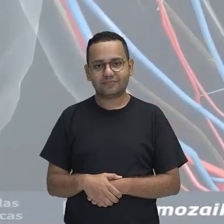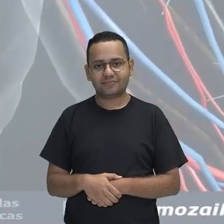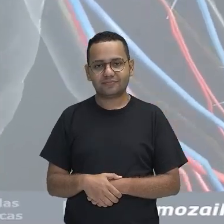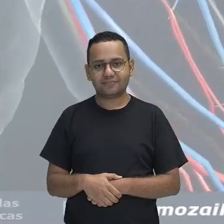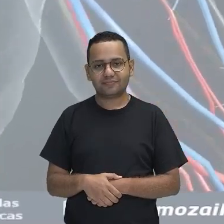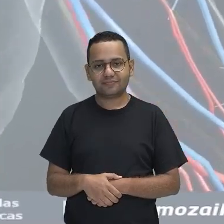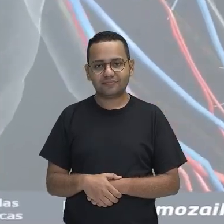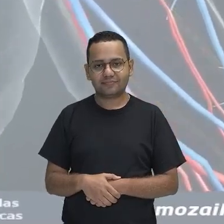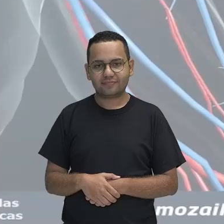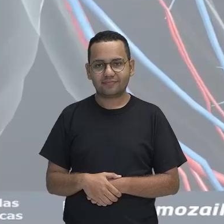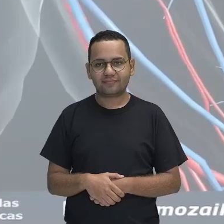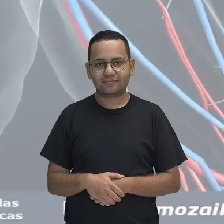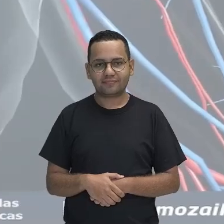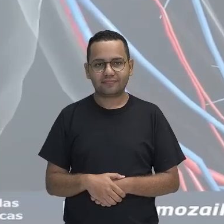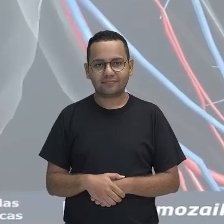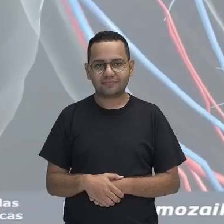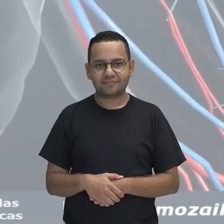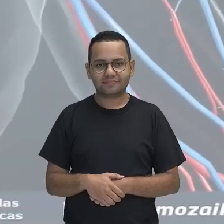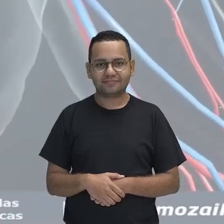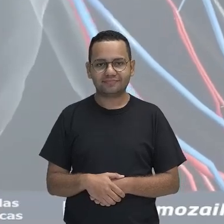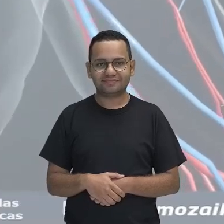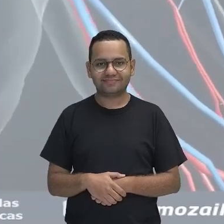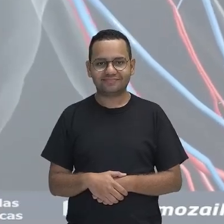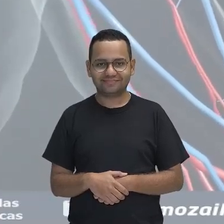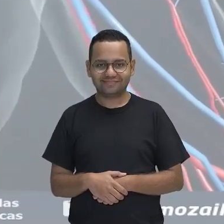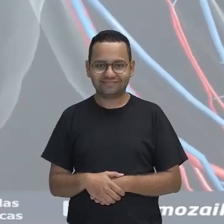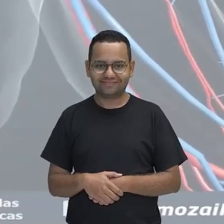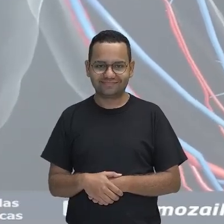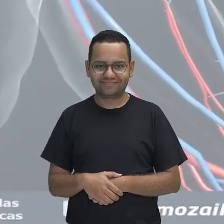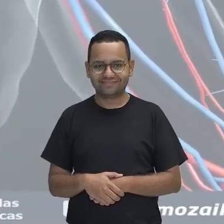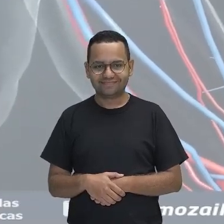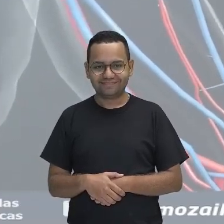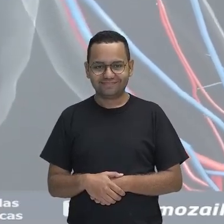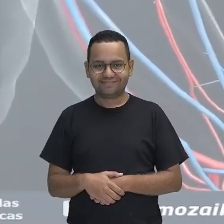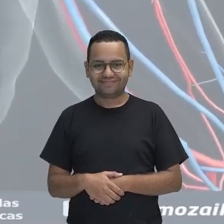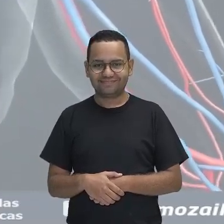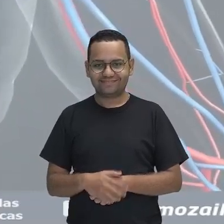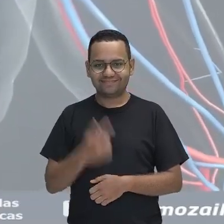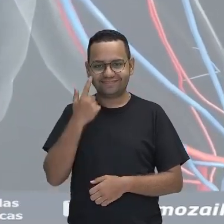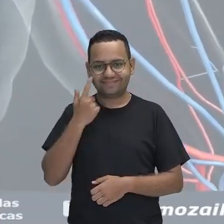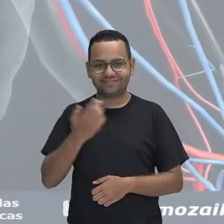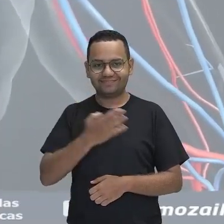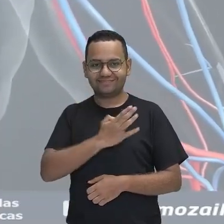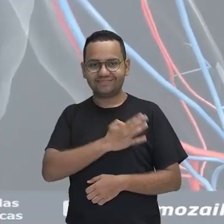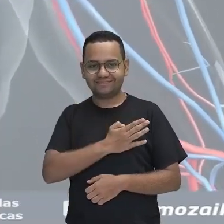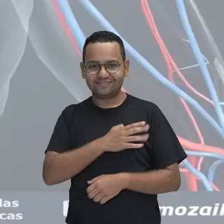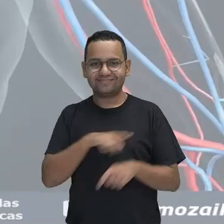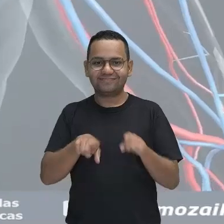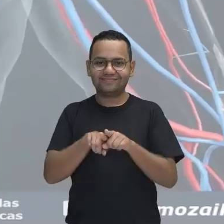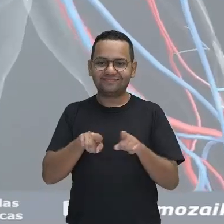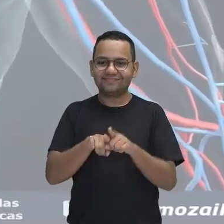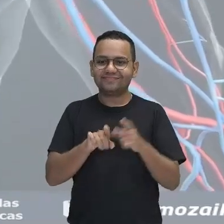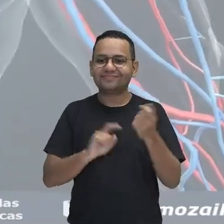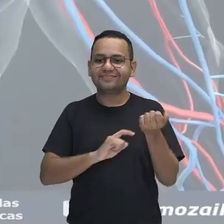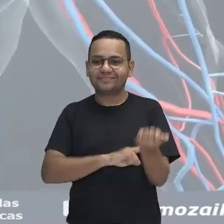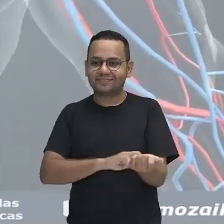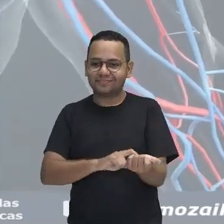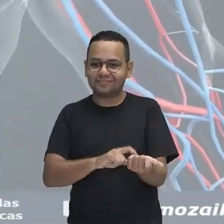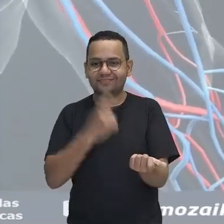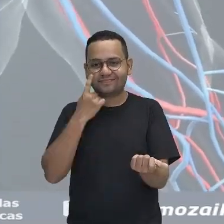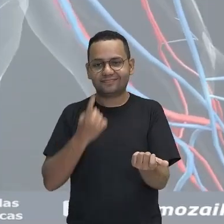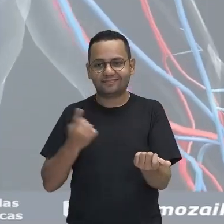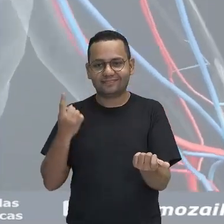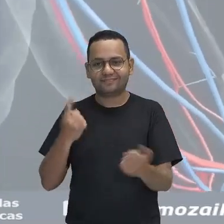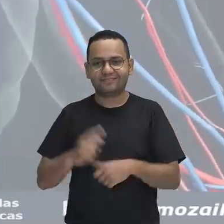Então, aqui, ó, nós vemos o coração e os vasos sanguíneos, como eu falei, que